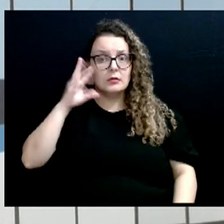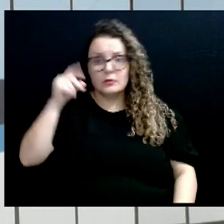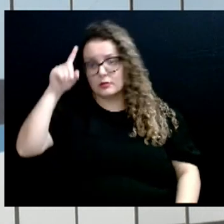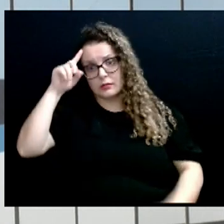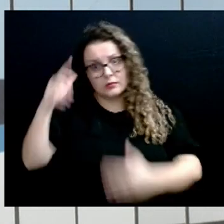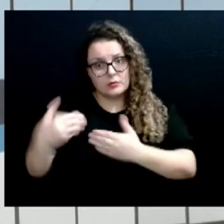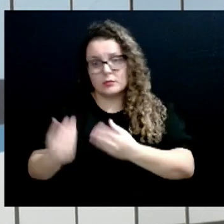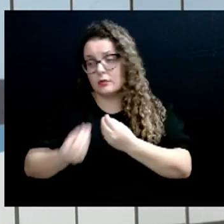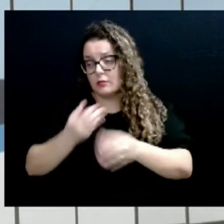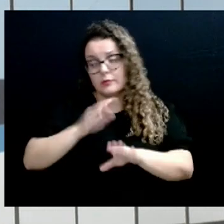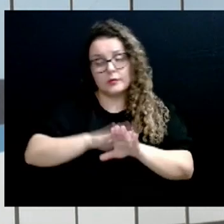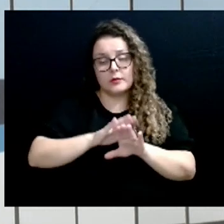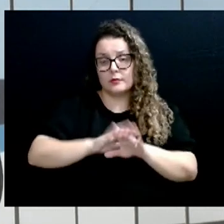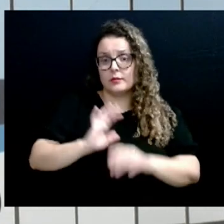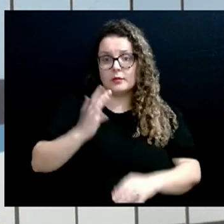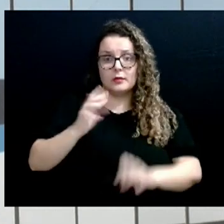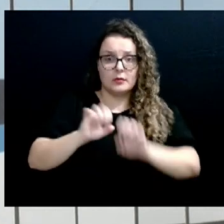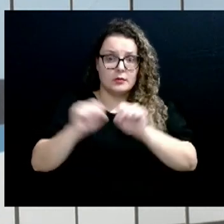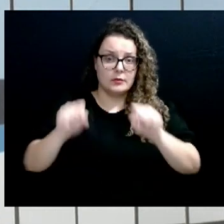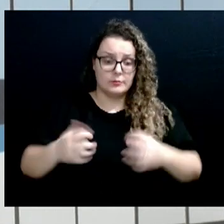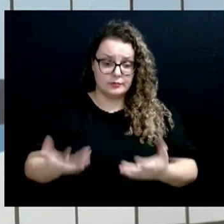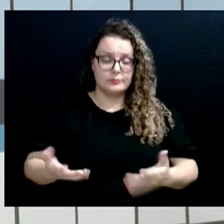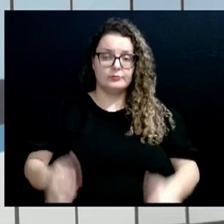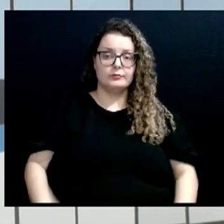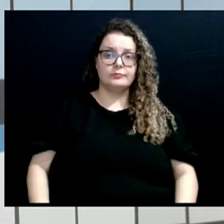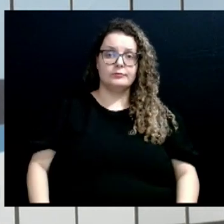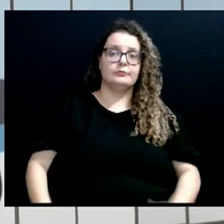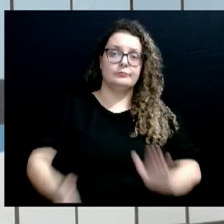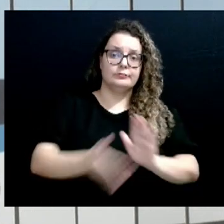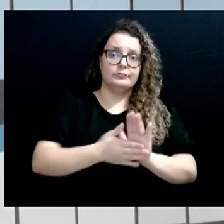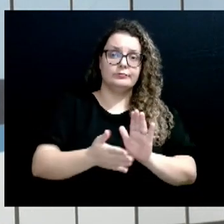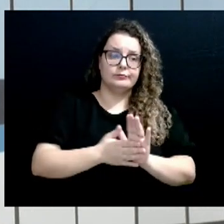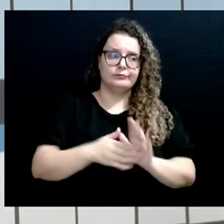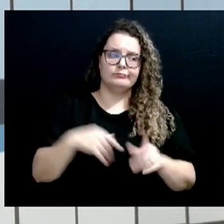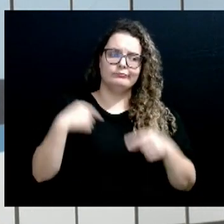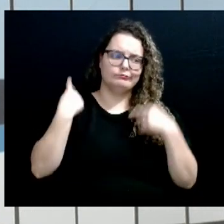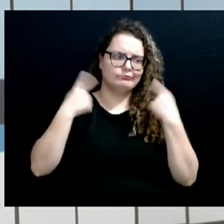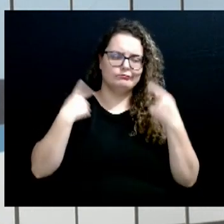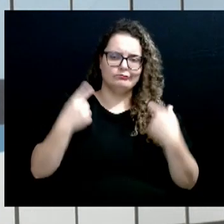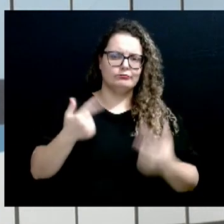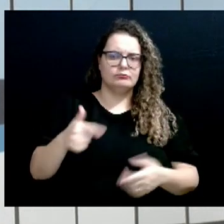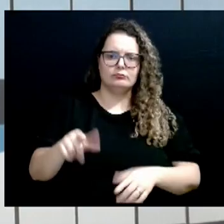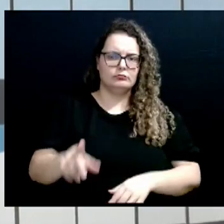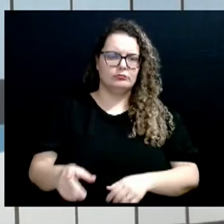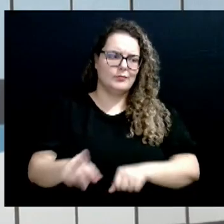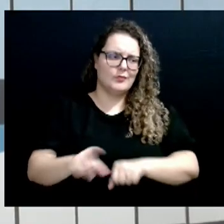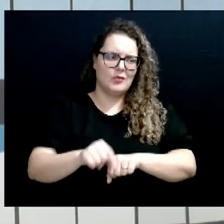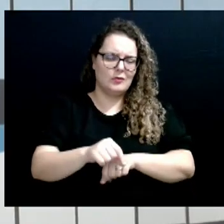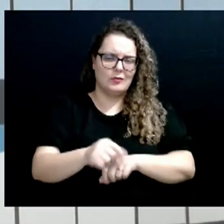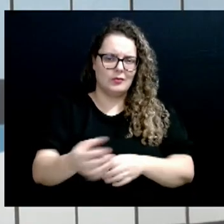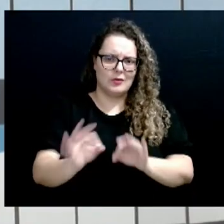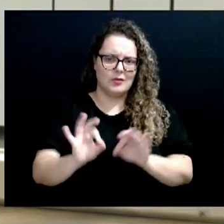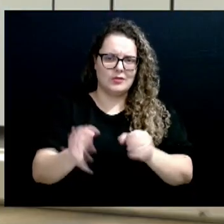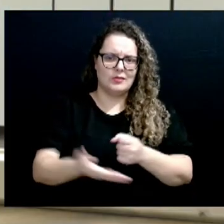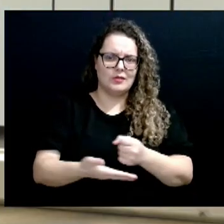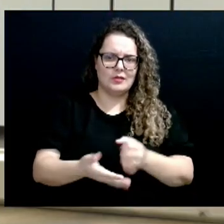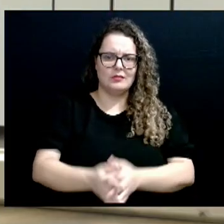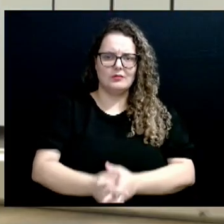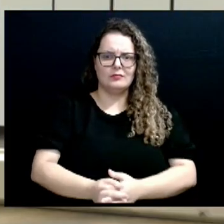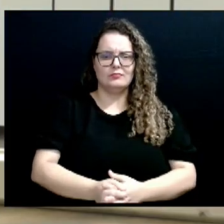a sistemática. E aí vem com essas propostas mirabolantes sem nenhum fundamento. Qual é